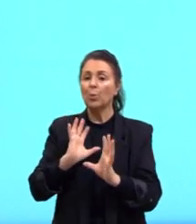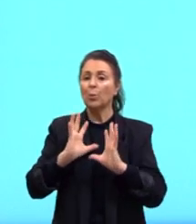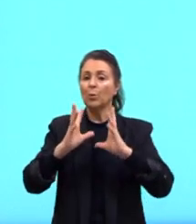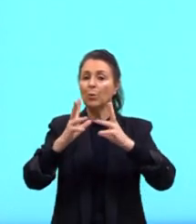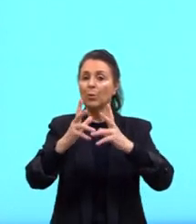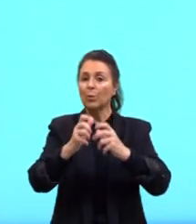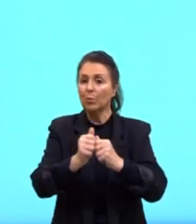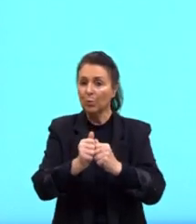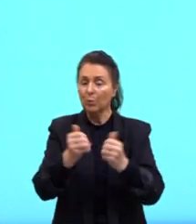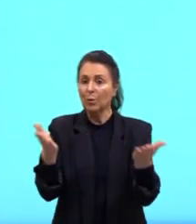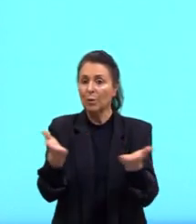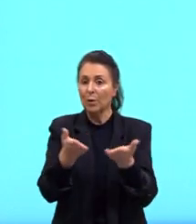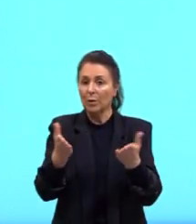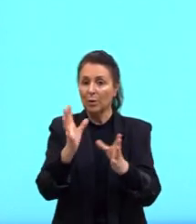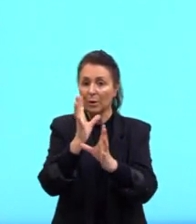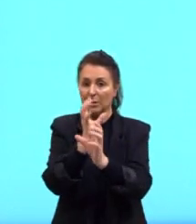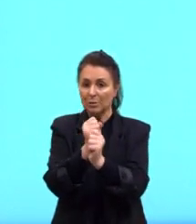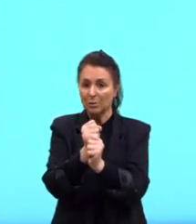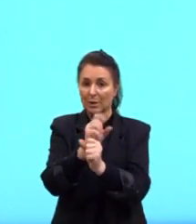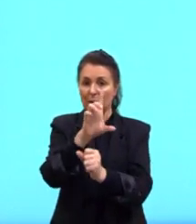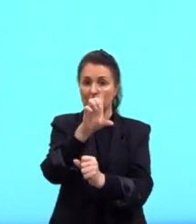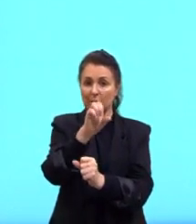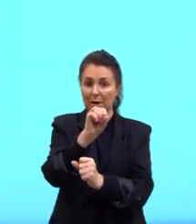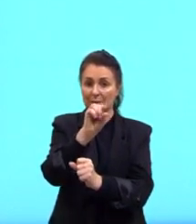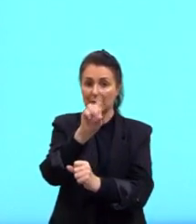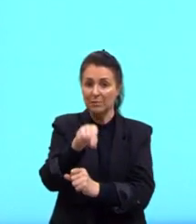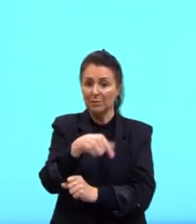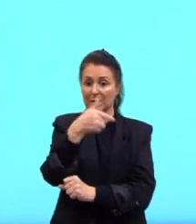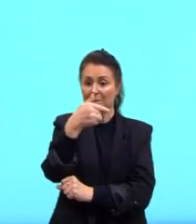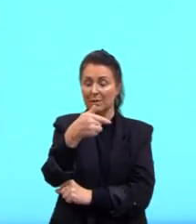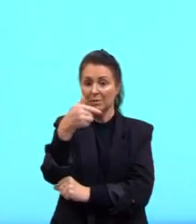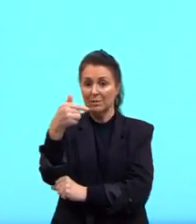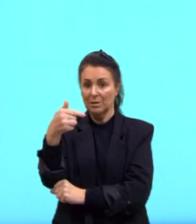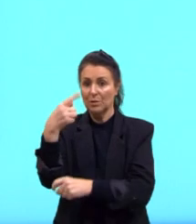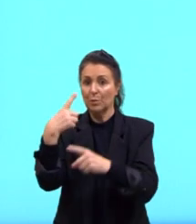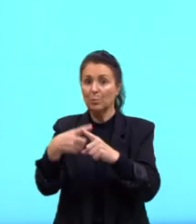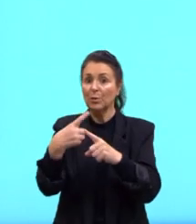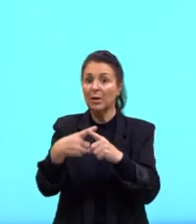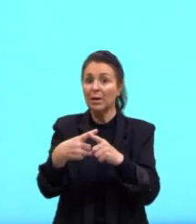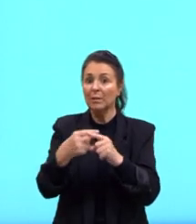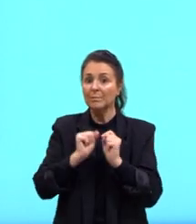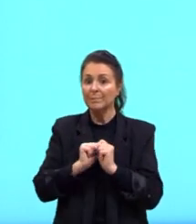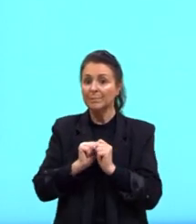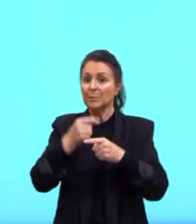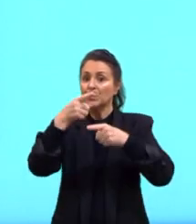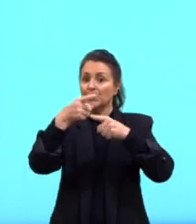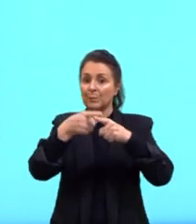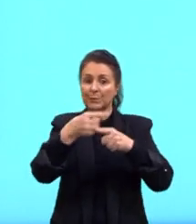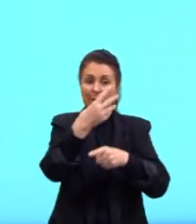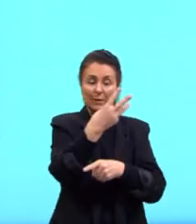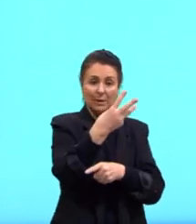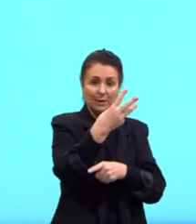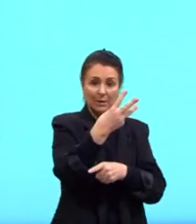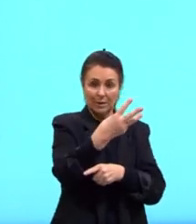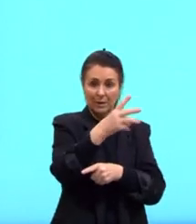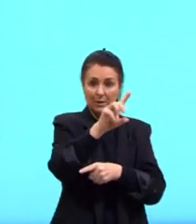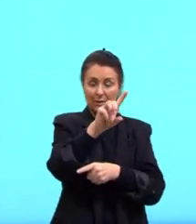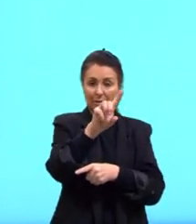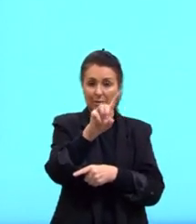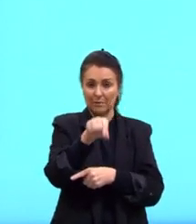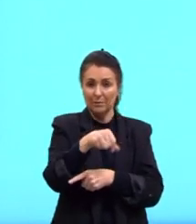do potencial da pilha é 10,77 porque eu multipliquei 3,05